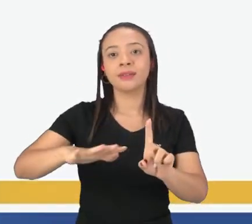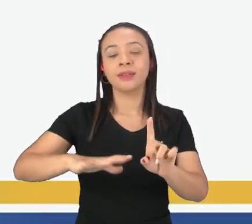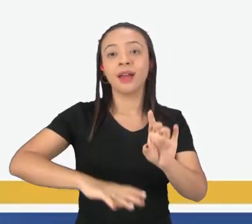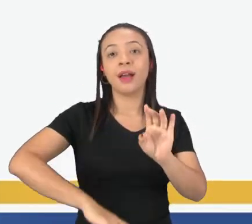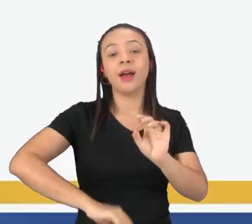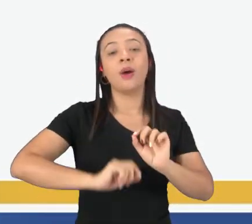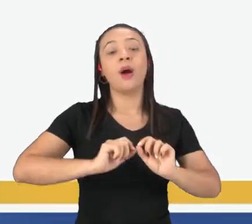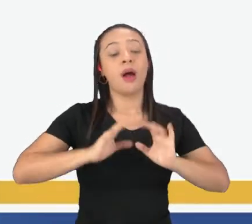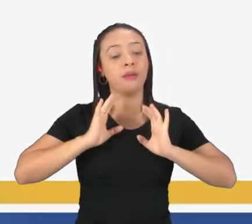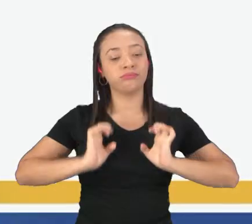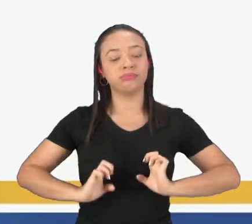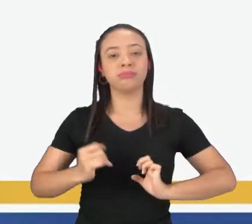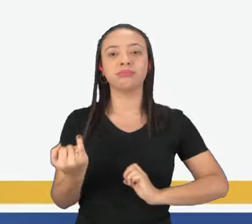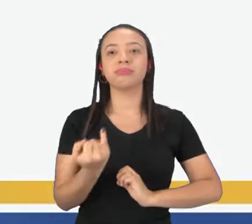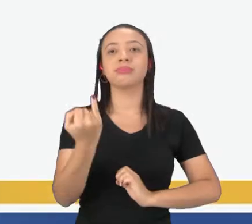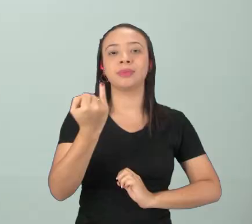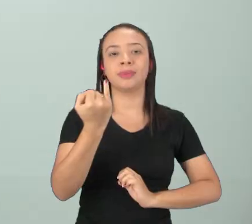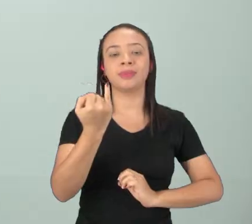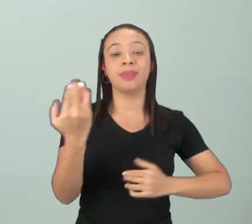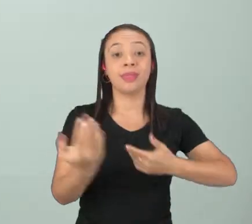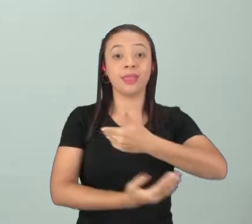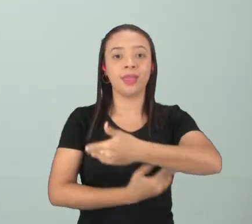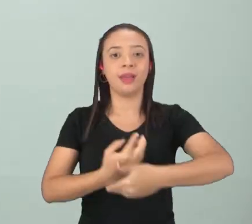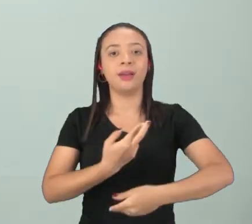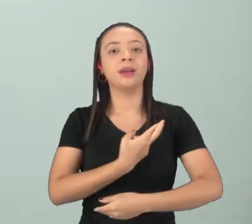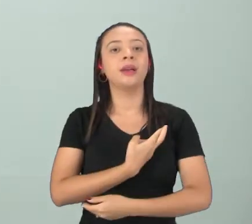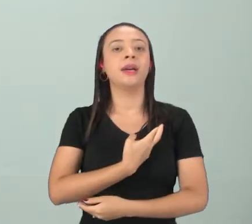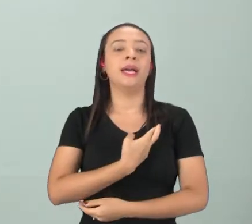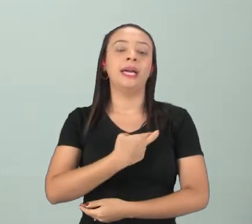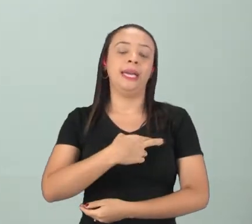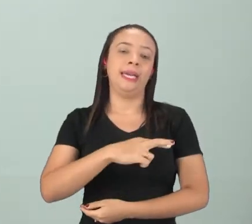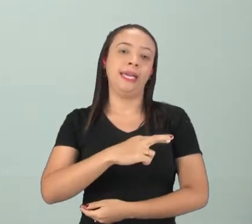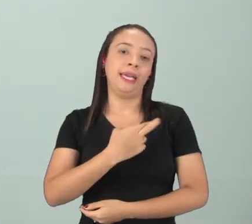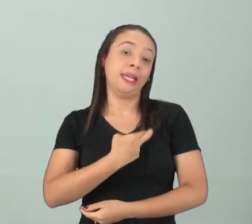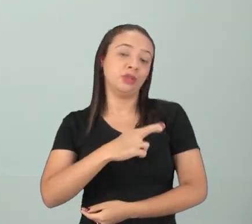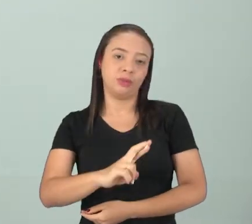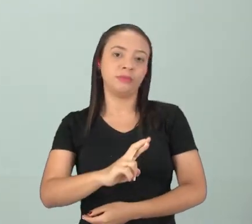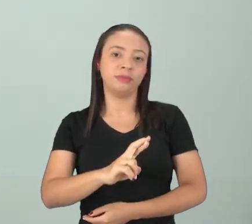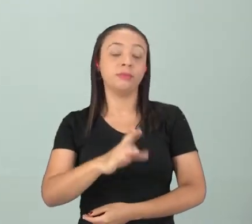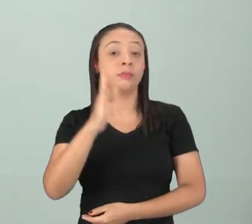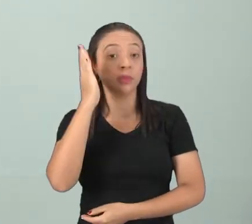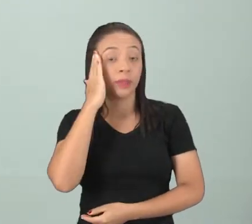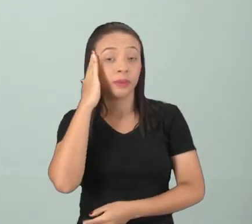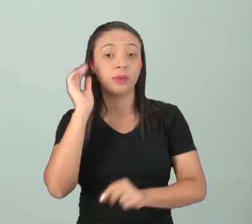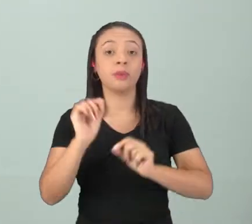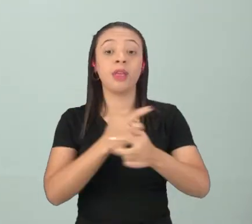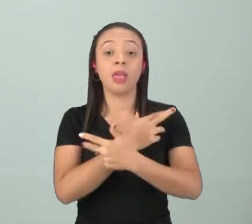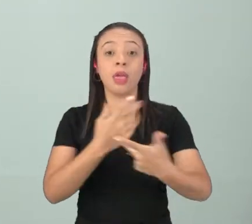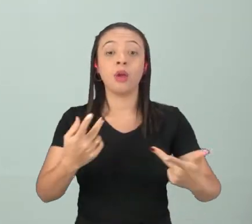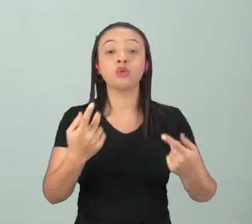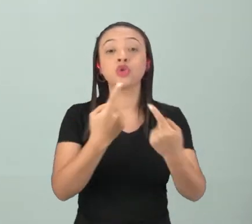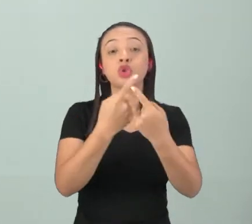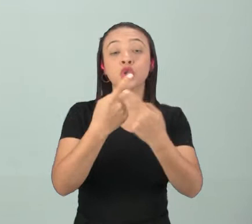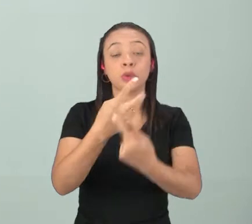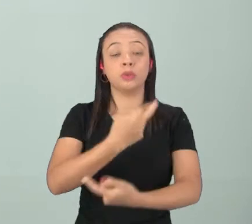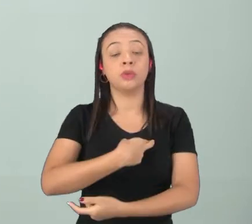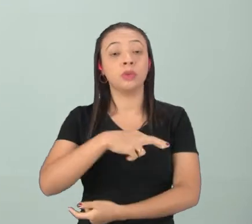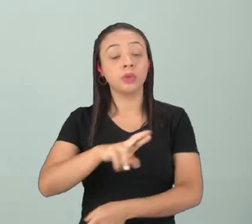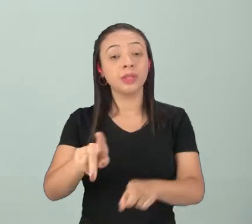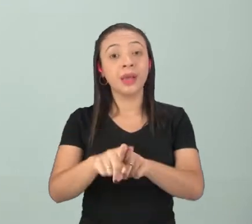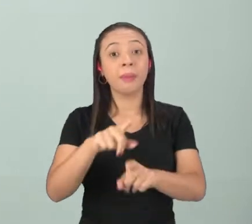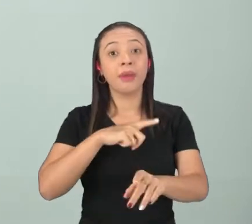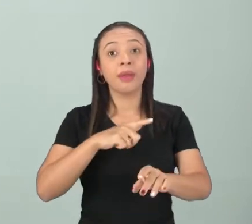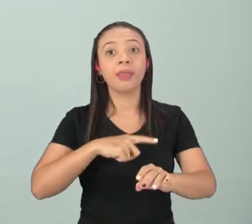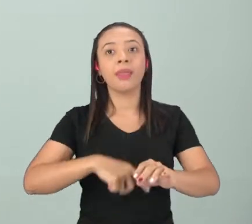trato religioso. A gente já aprendeu que as religiões têm ética religiosa,